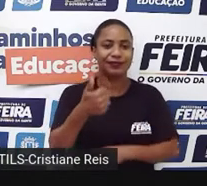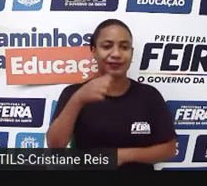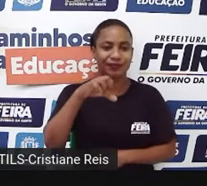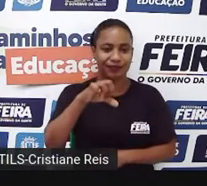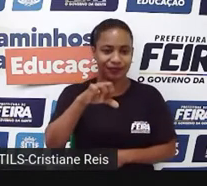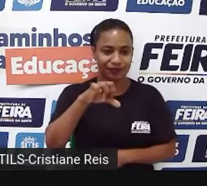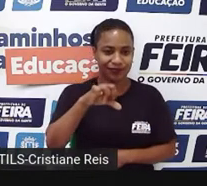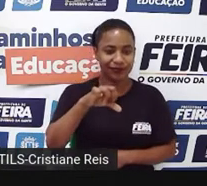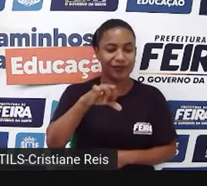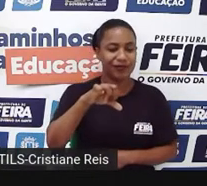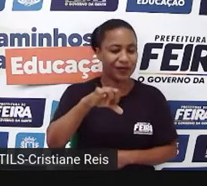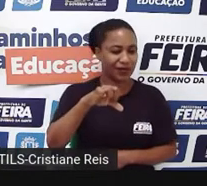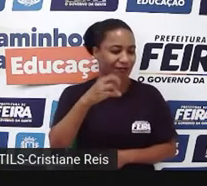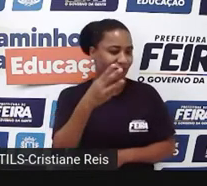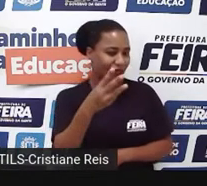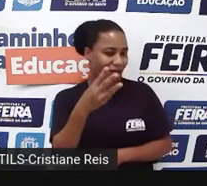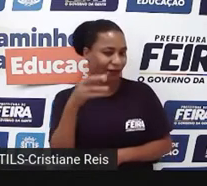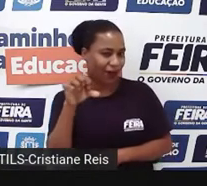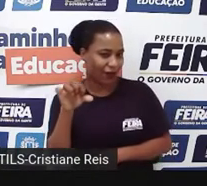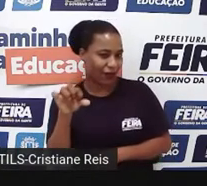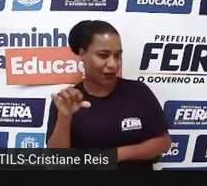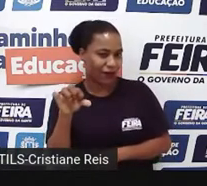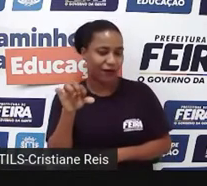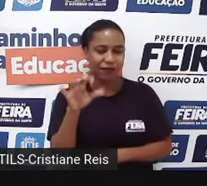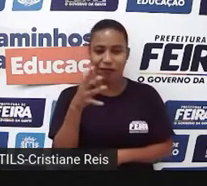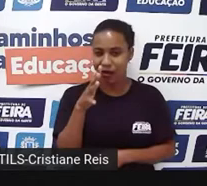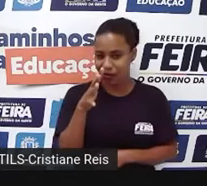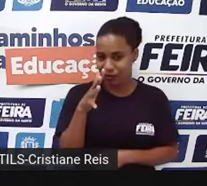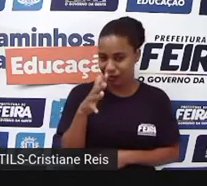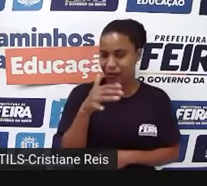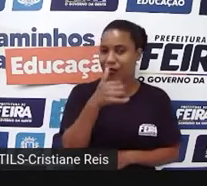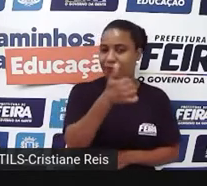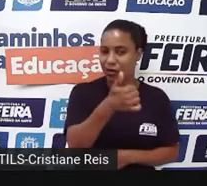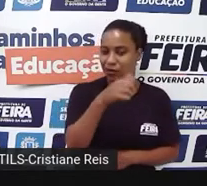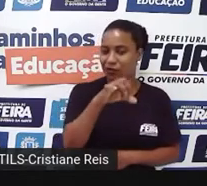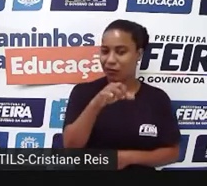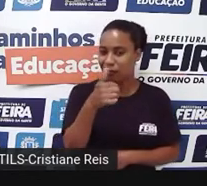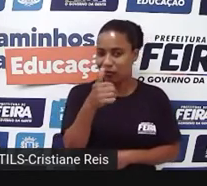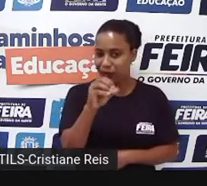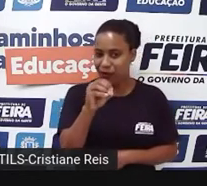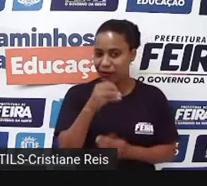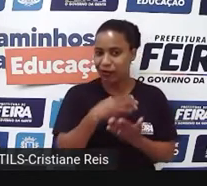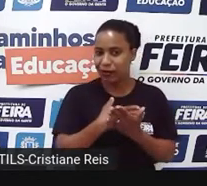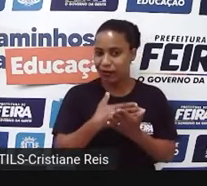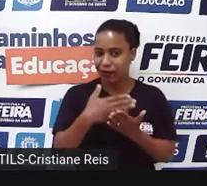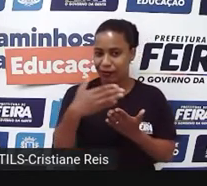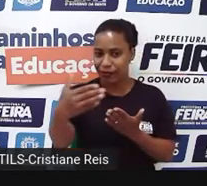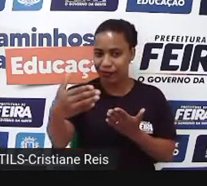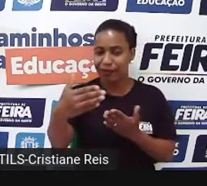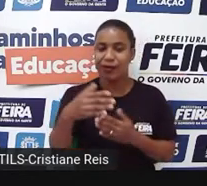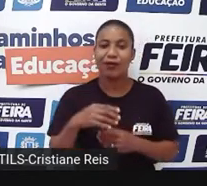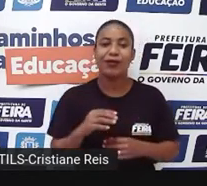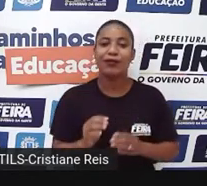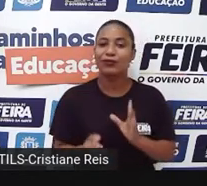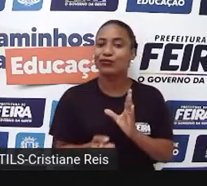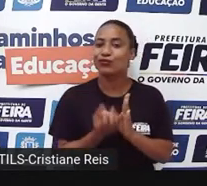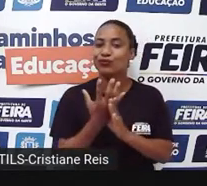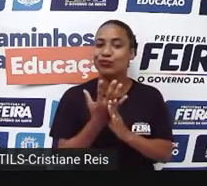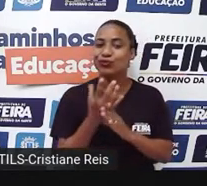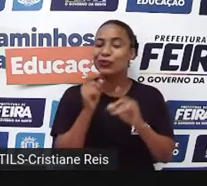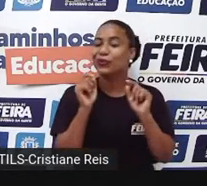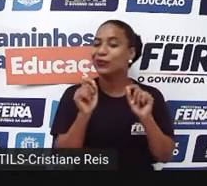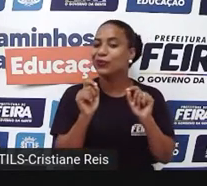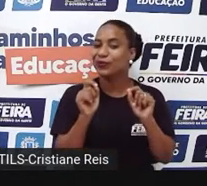né? E 39, 1900, a partir de 1910 em diante, começa a surgir a